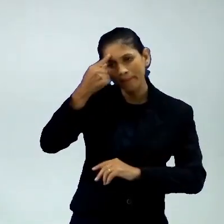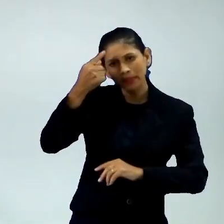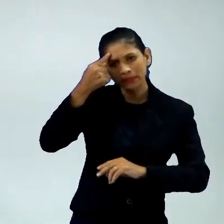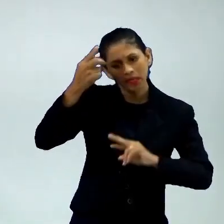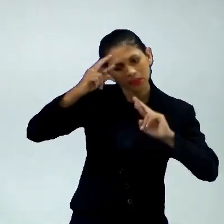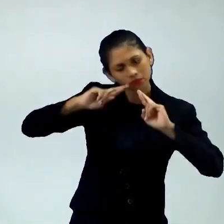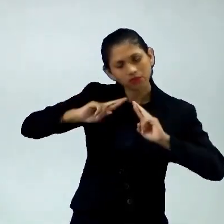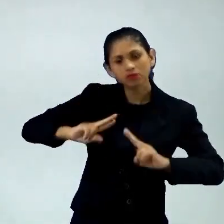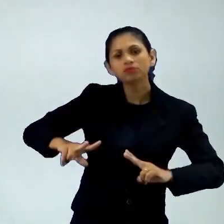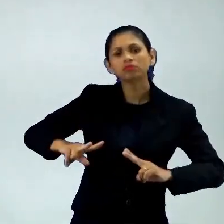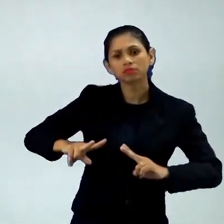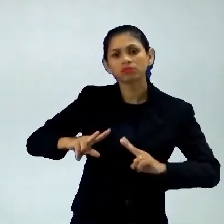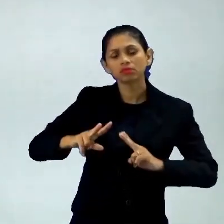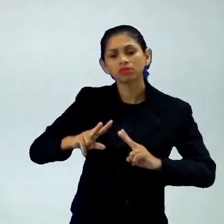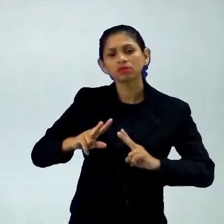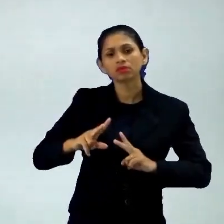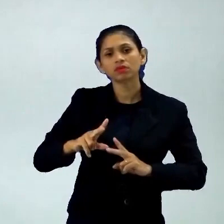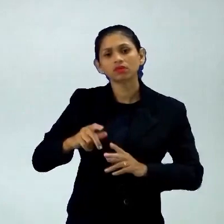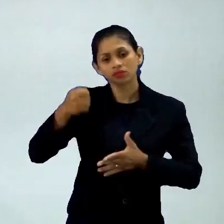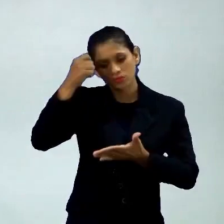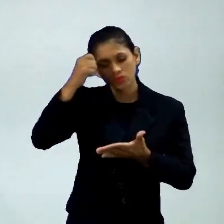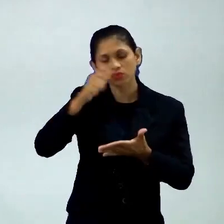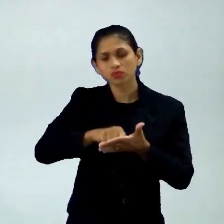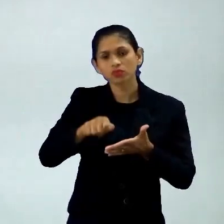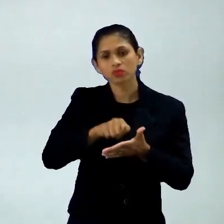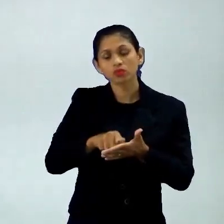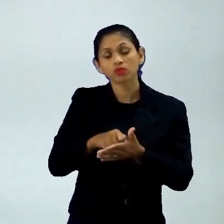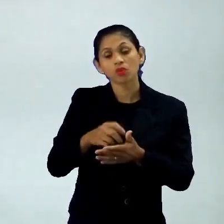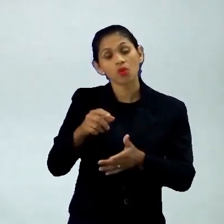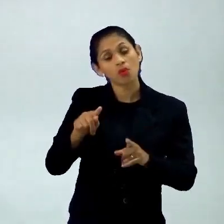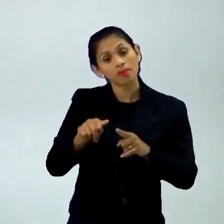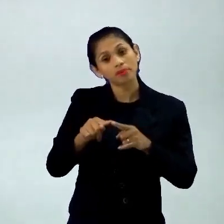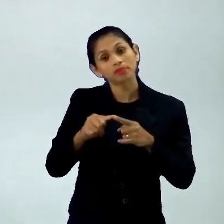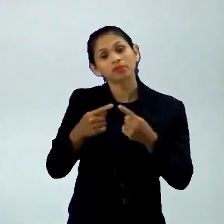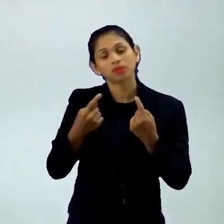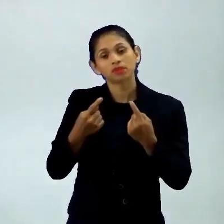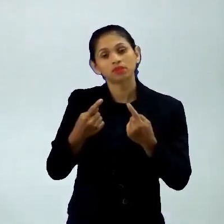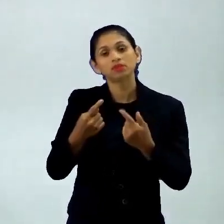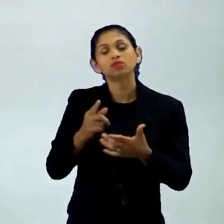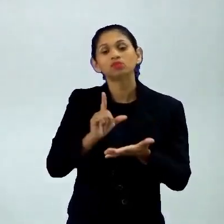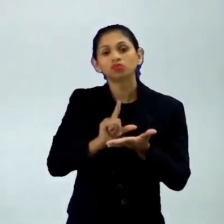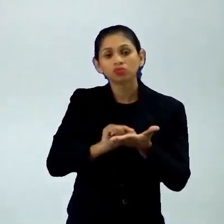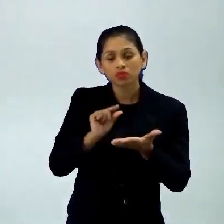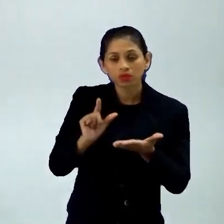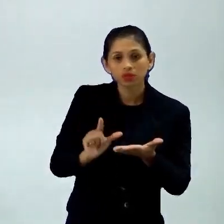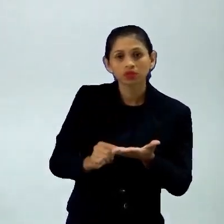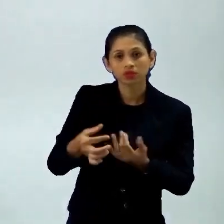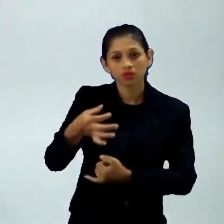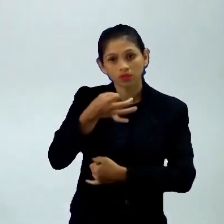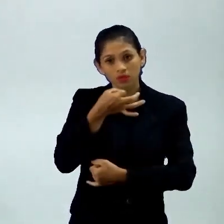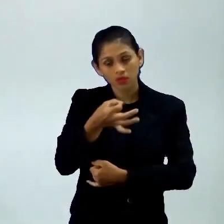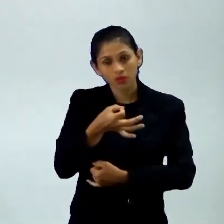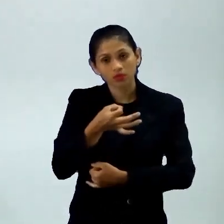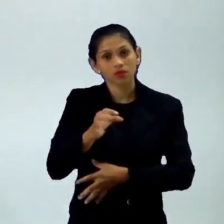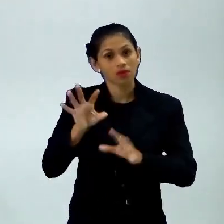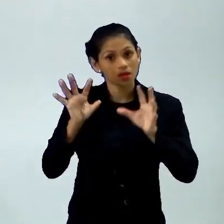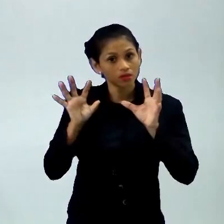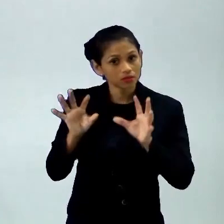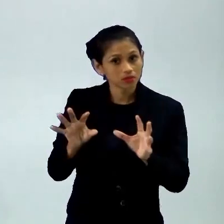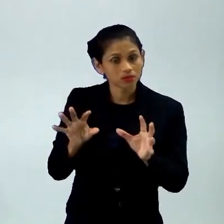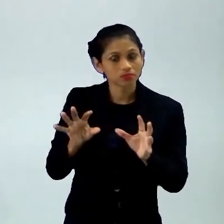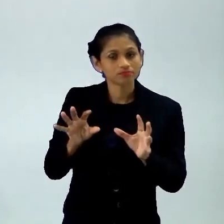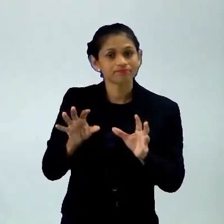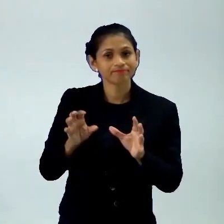é escrito justamente para emitir a opinião de uma pessoa a respeito de algo, tá bom? Tentar convencer o outro de que